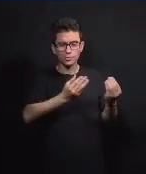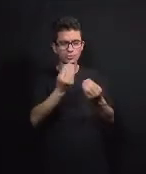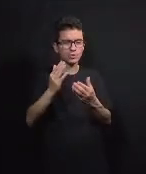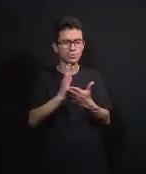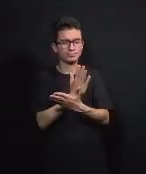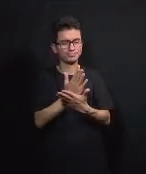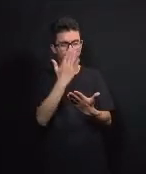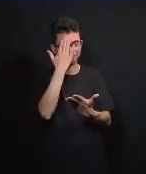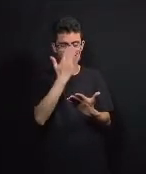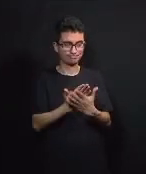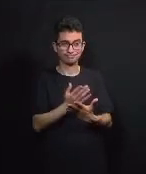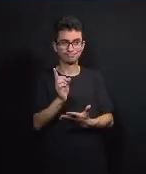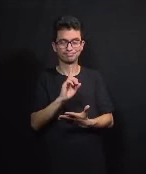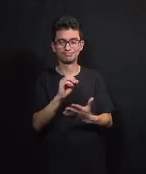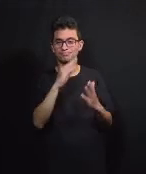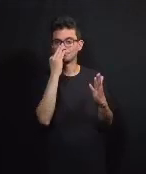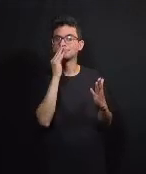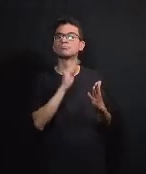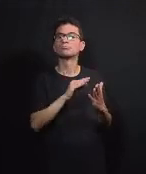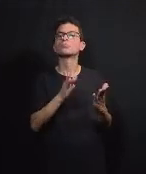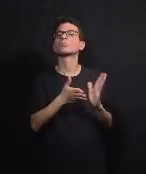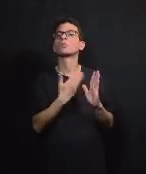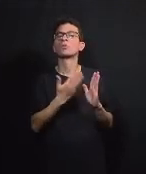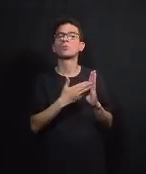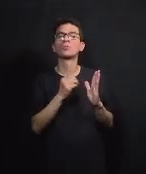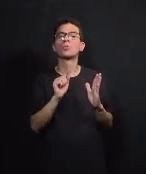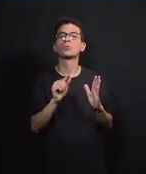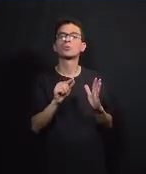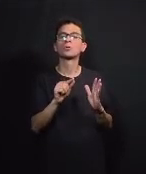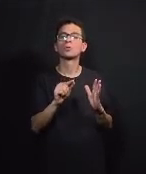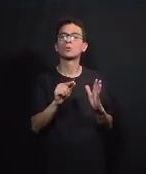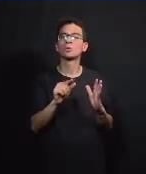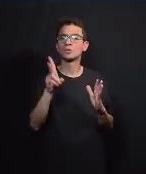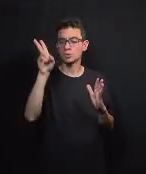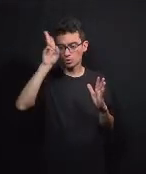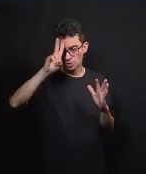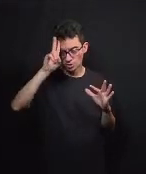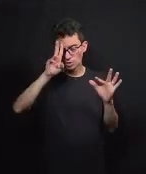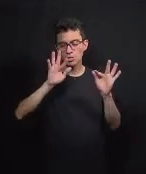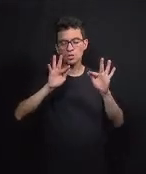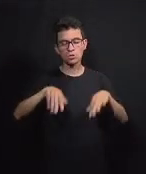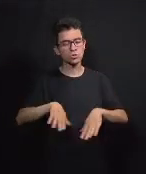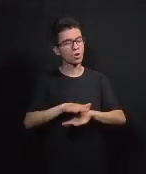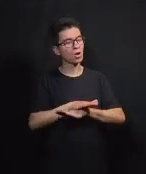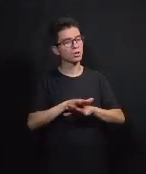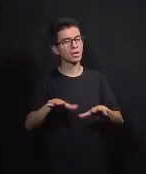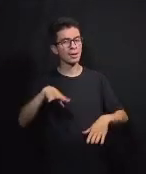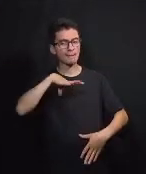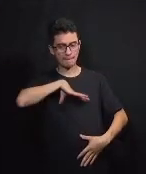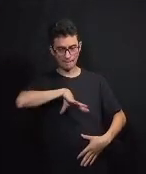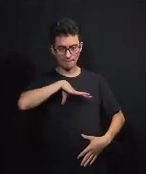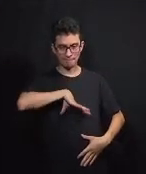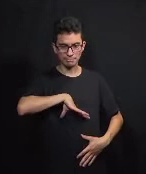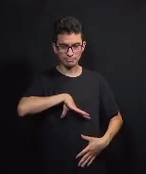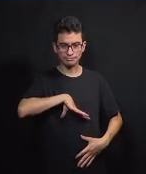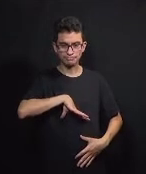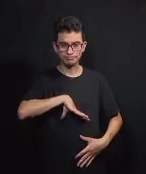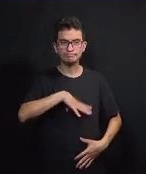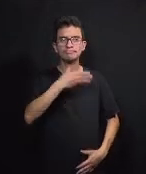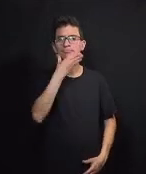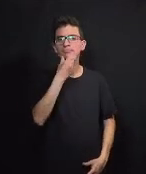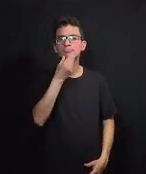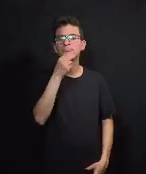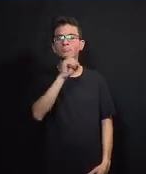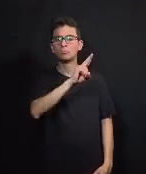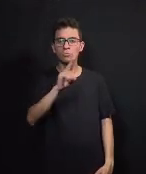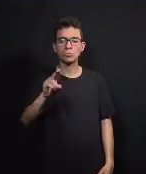desacreditado, que se chama O Fim da História em Português, de autoria do Francis